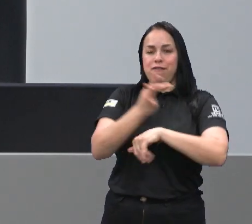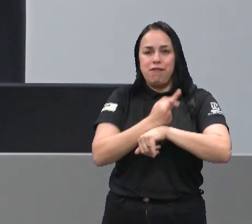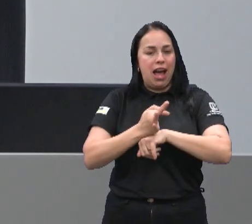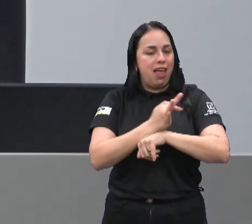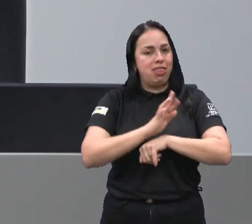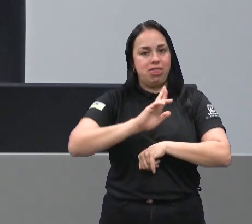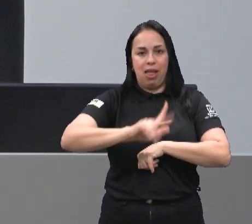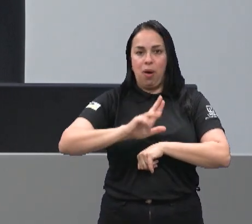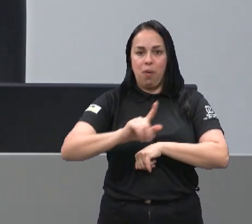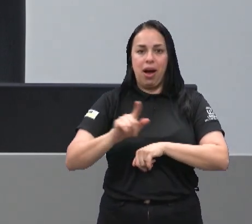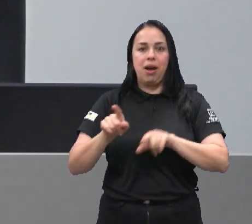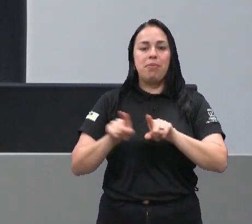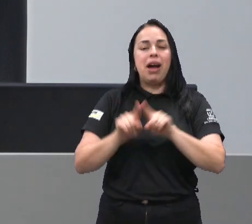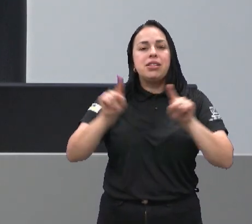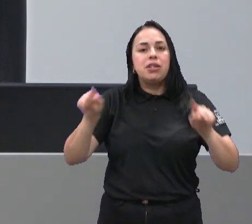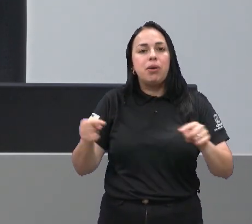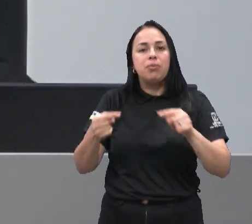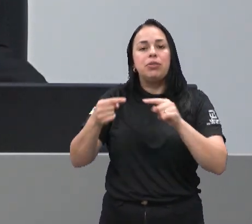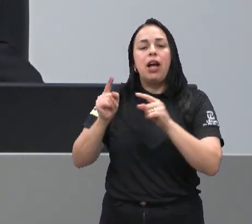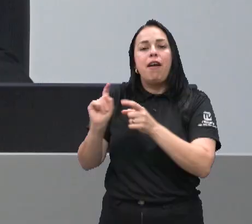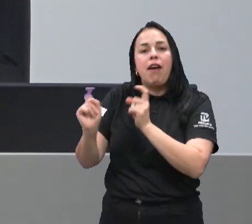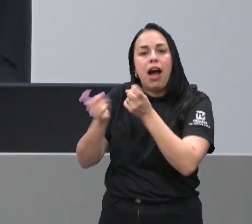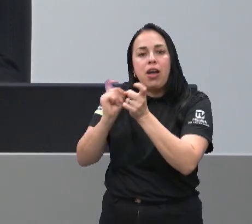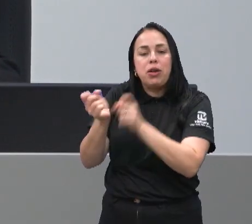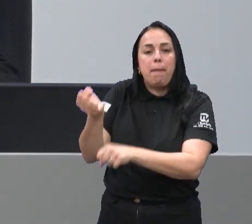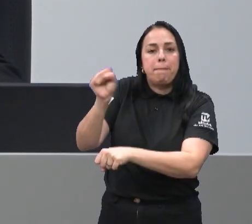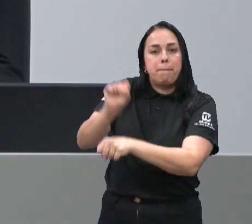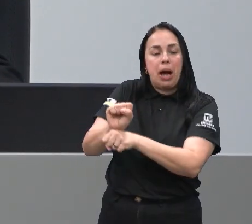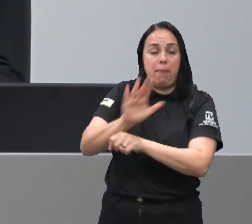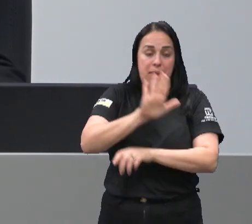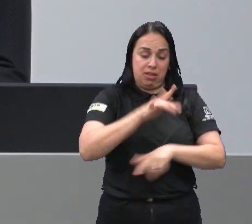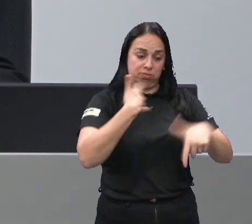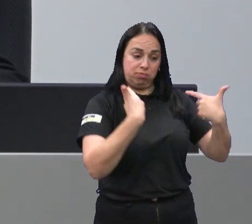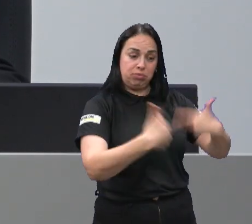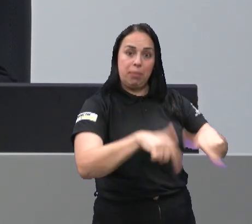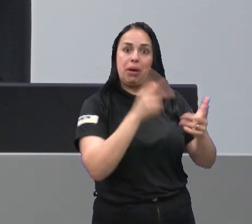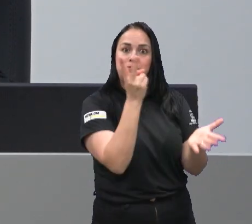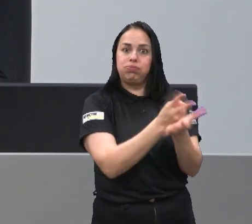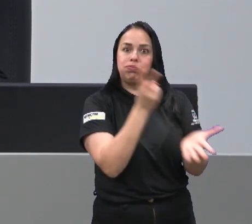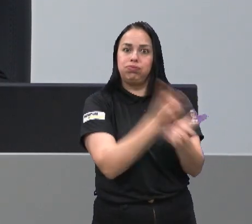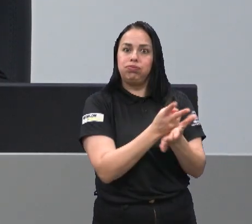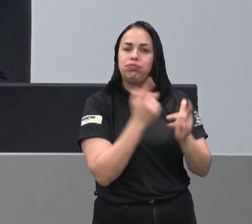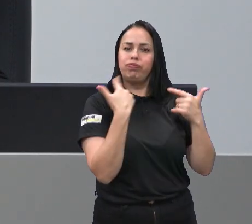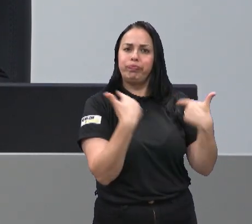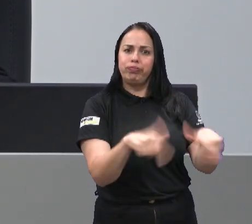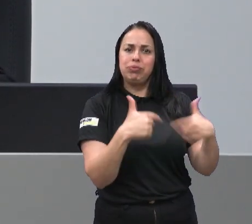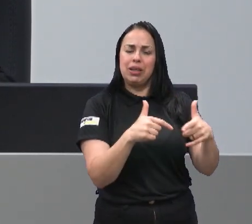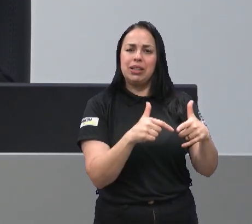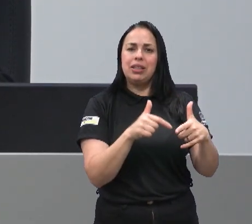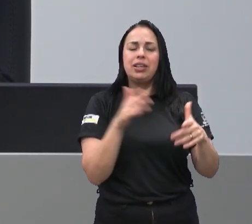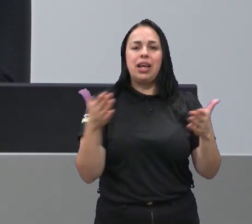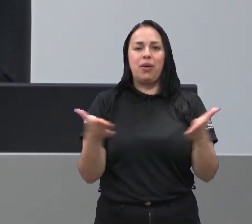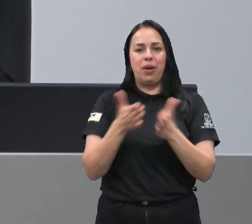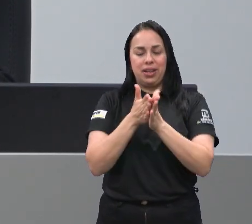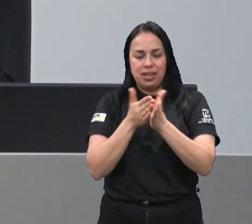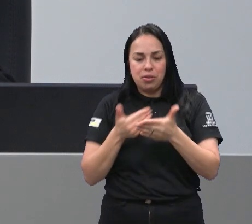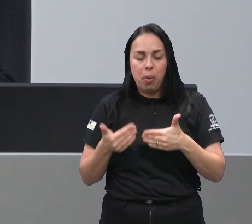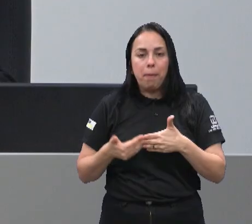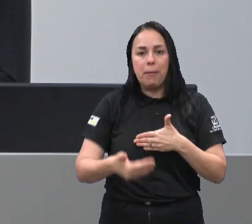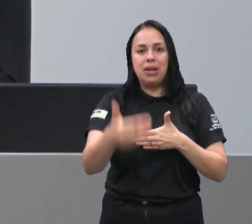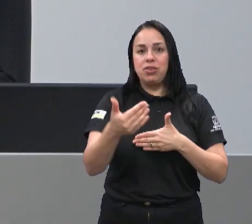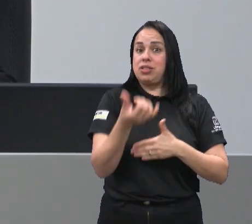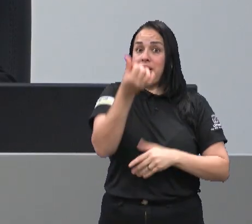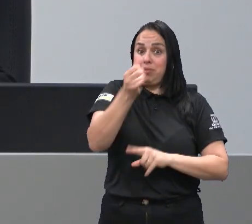que é da lei orgânica do nosso município, mas continua trabalhando. E que se esse segundo semestre, né, a